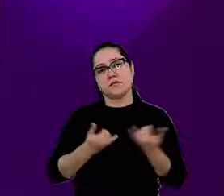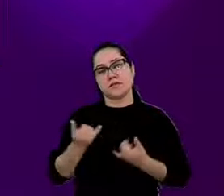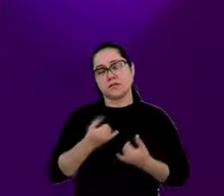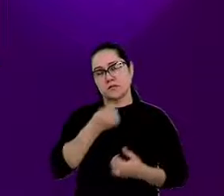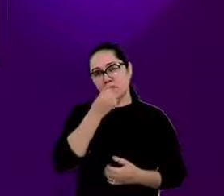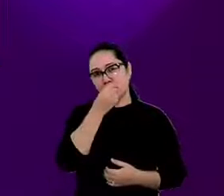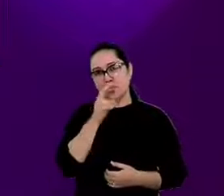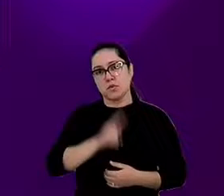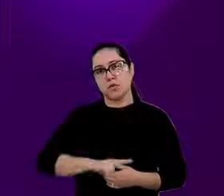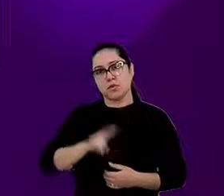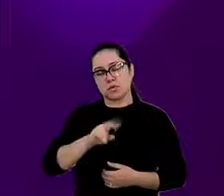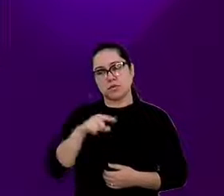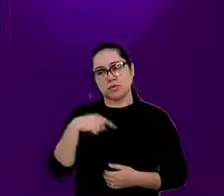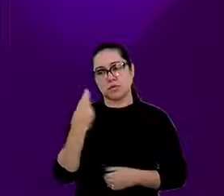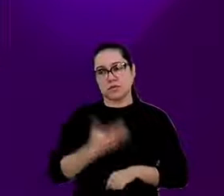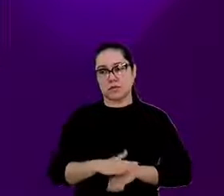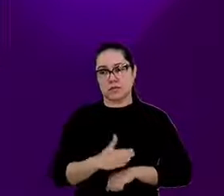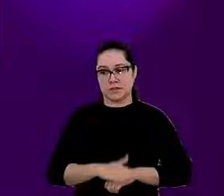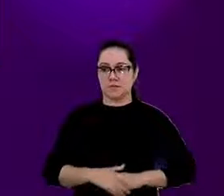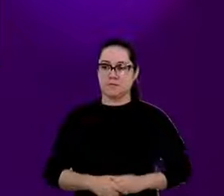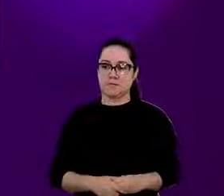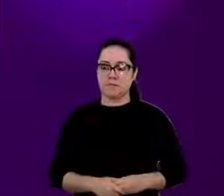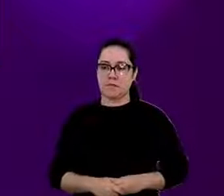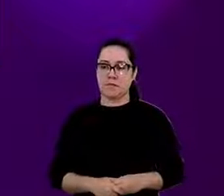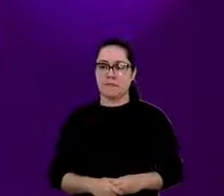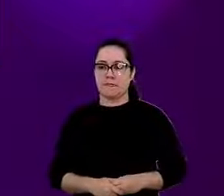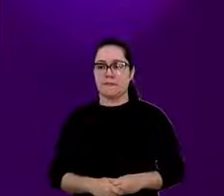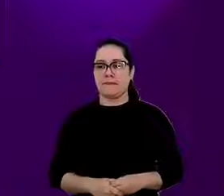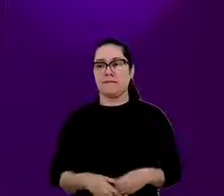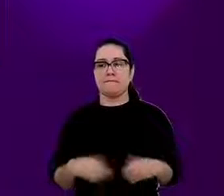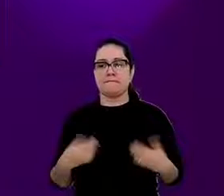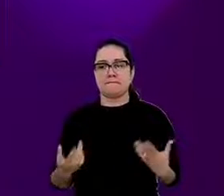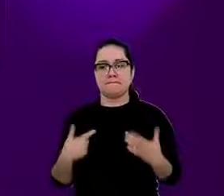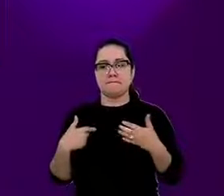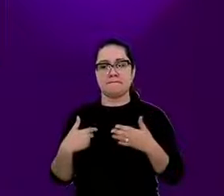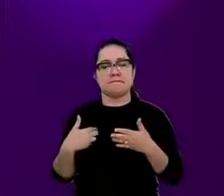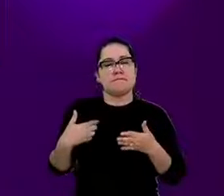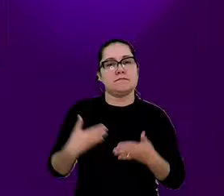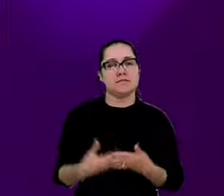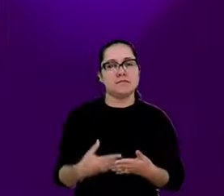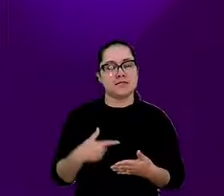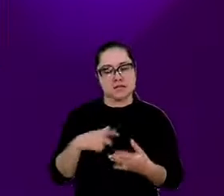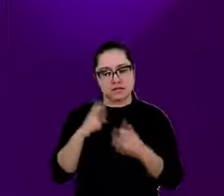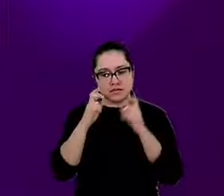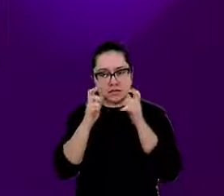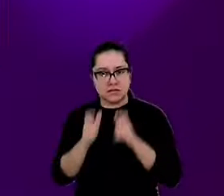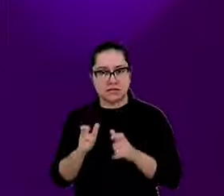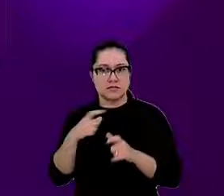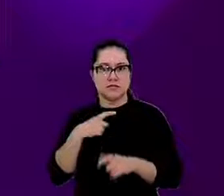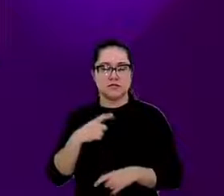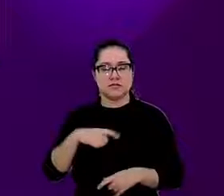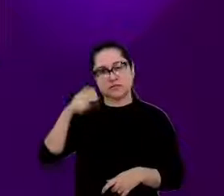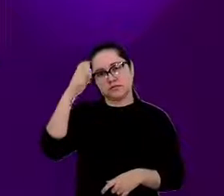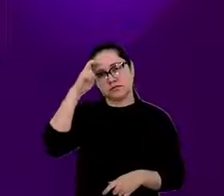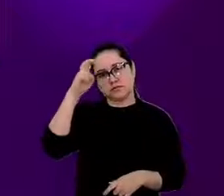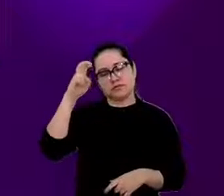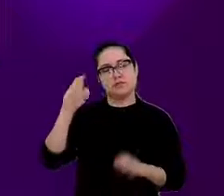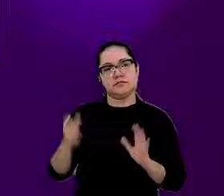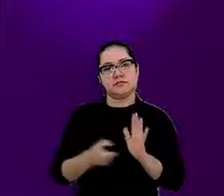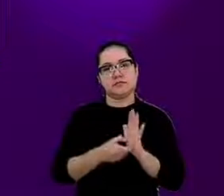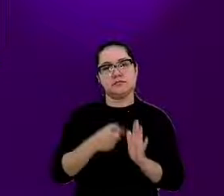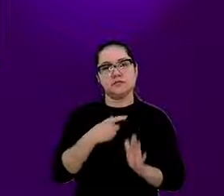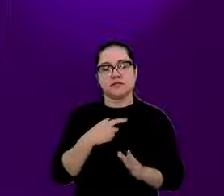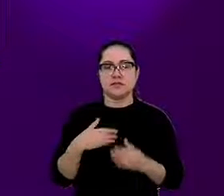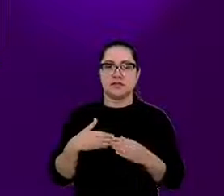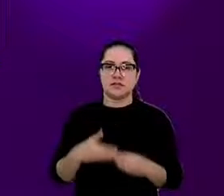prática clínica. Sendo assim, a gente já vem vendo que o interesse com inteligência artificial para trazer algumas soluções